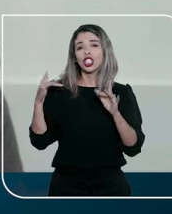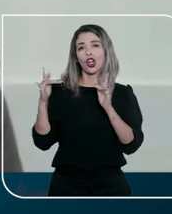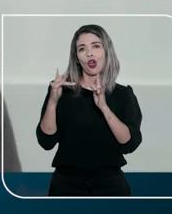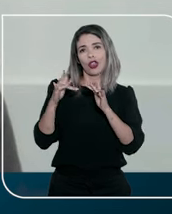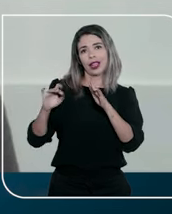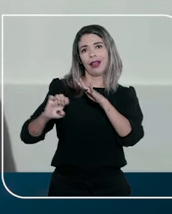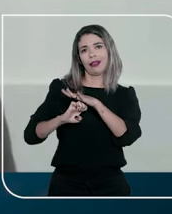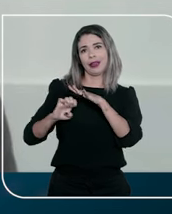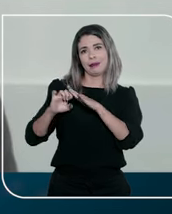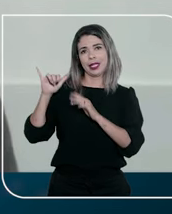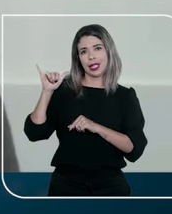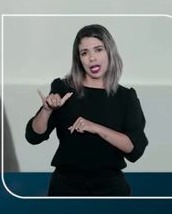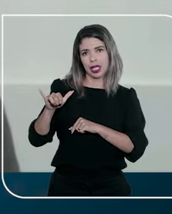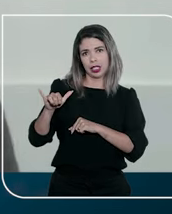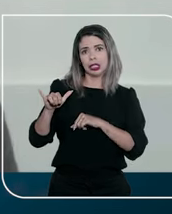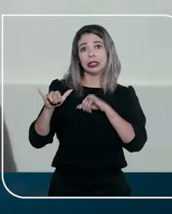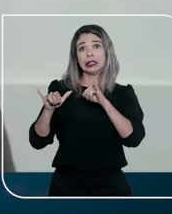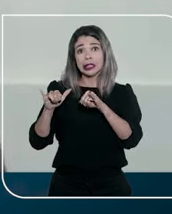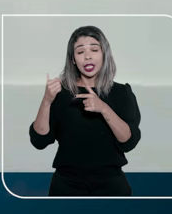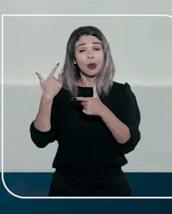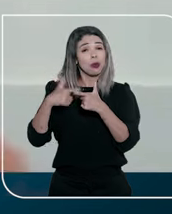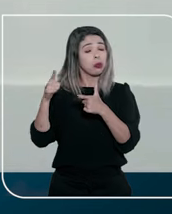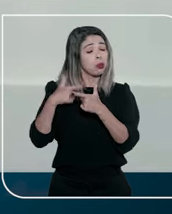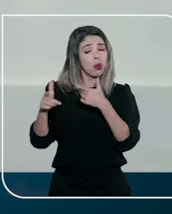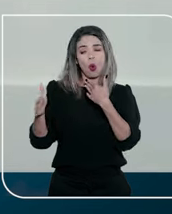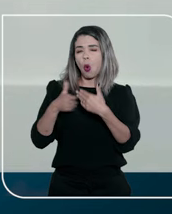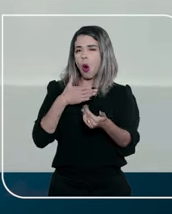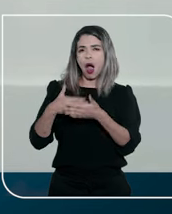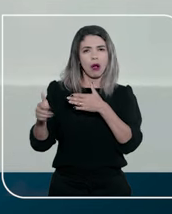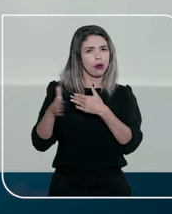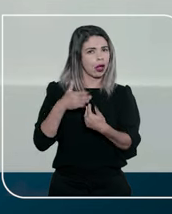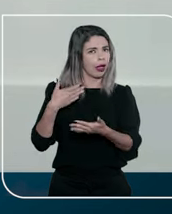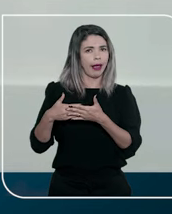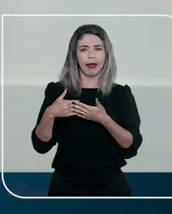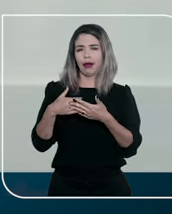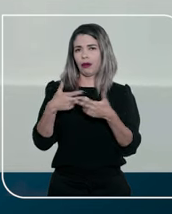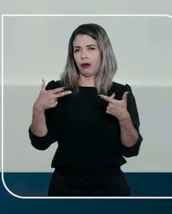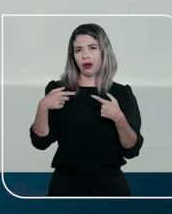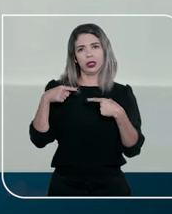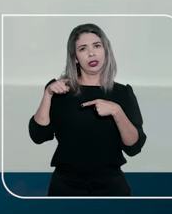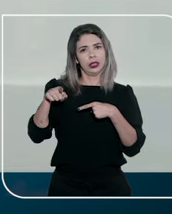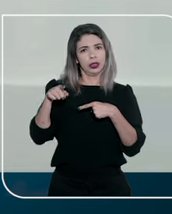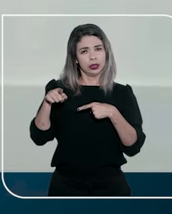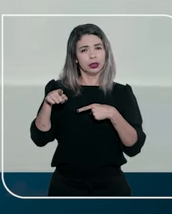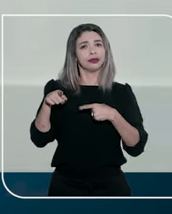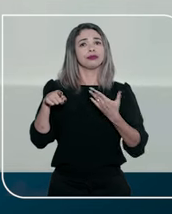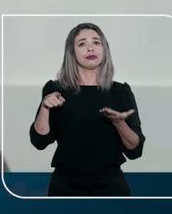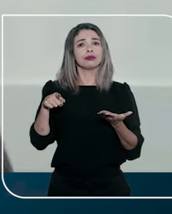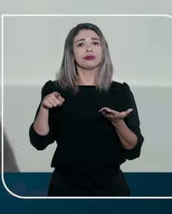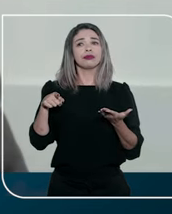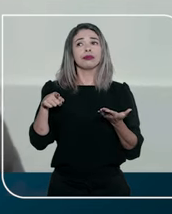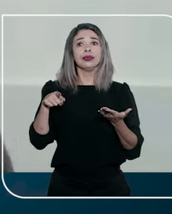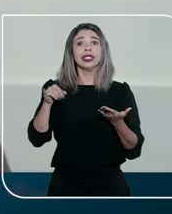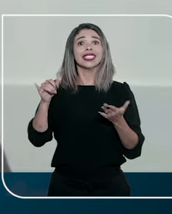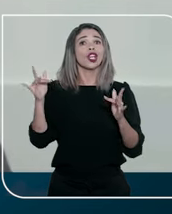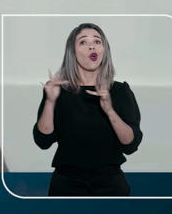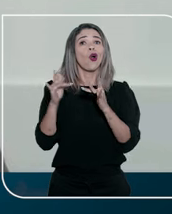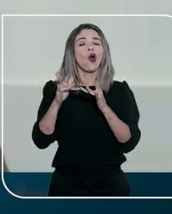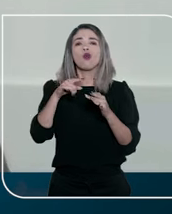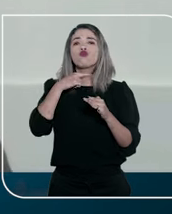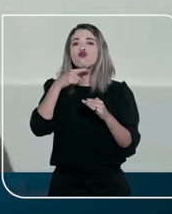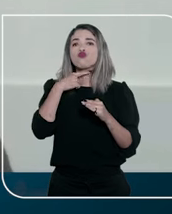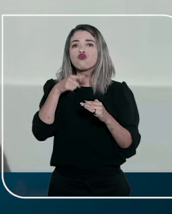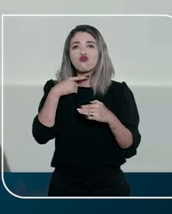aérea. Caso ele tenha qualquer problema com a companhia aérea, por qualquer razão, isso não aconteça, Ele tem opções